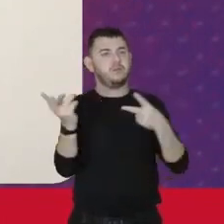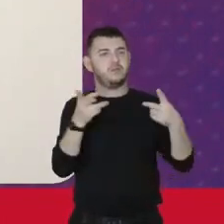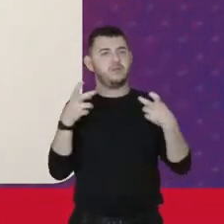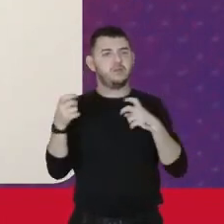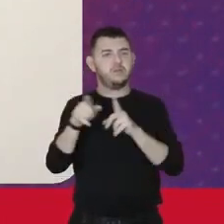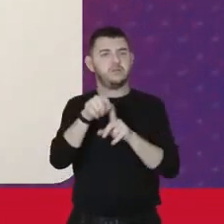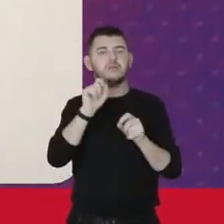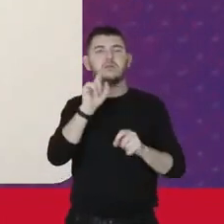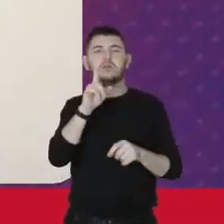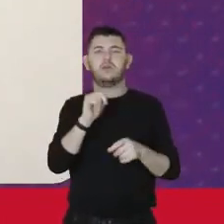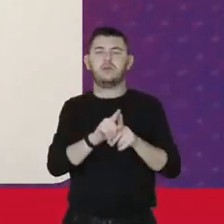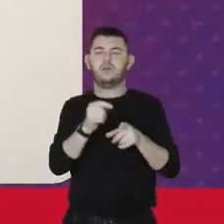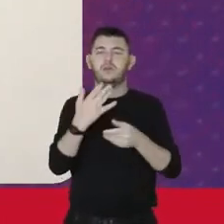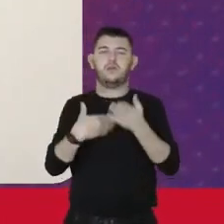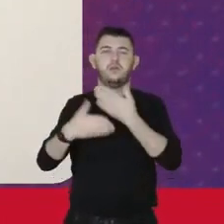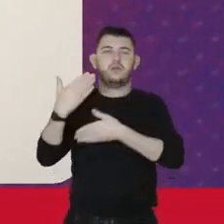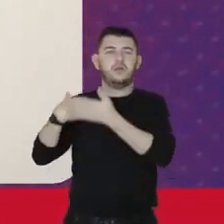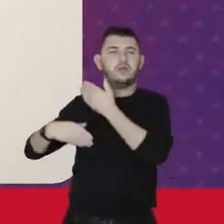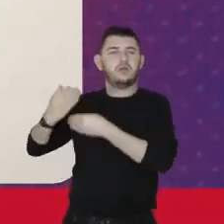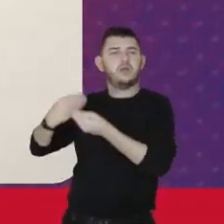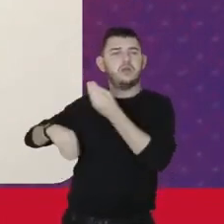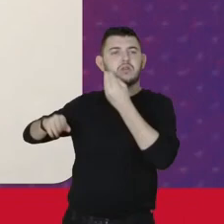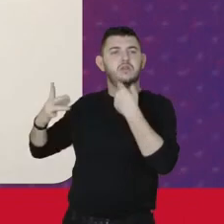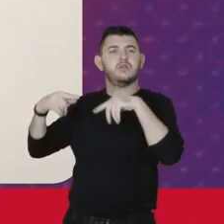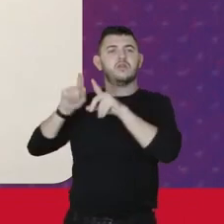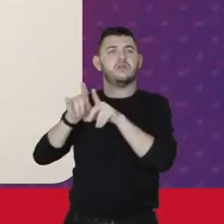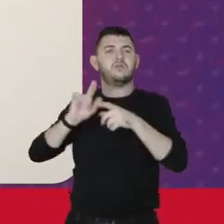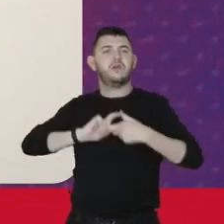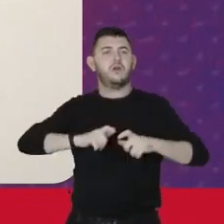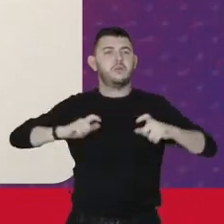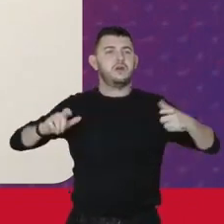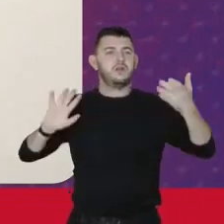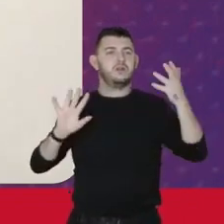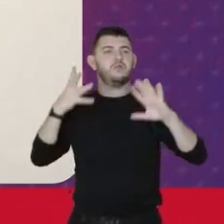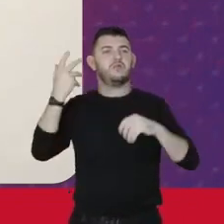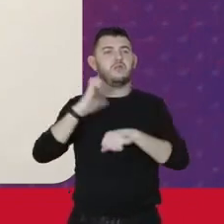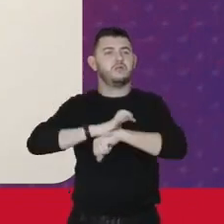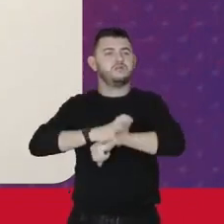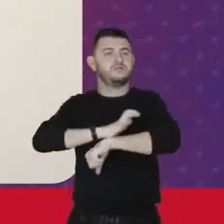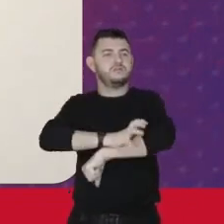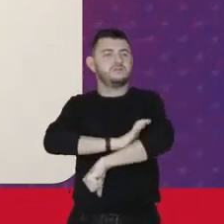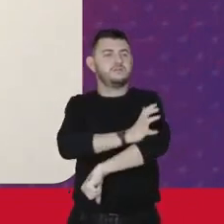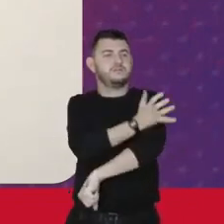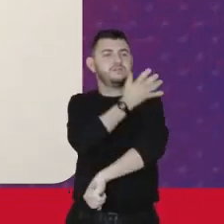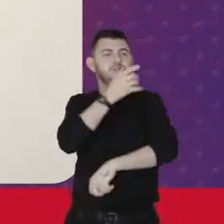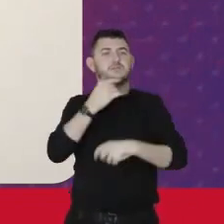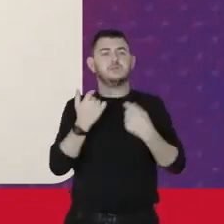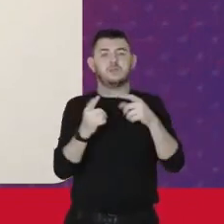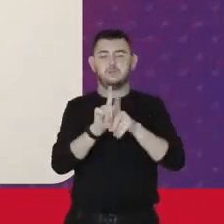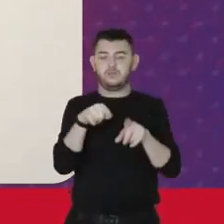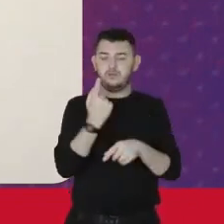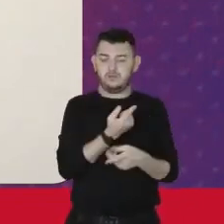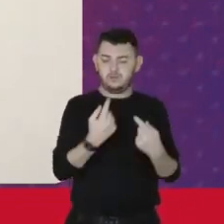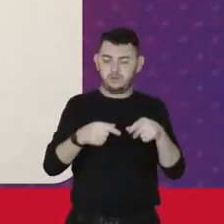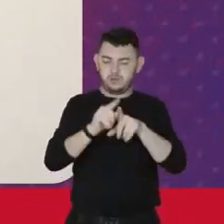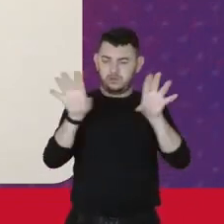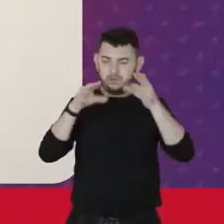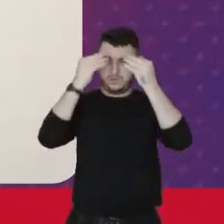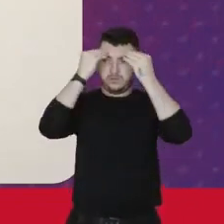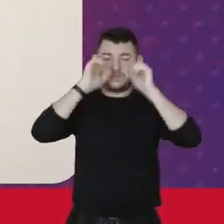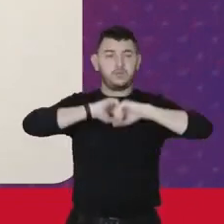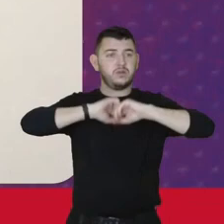também, tem aumentado os casos de racismo, e é fundamental que a gente entenda que isso